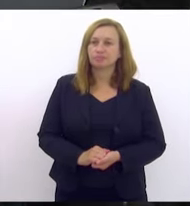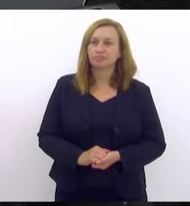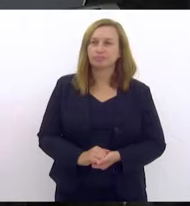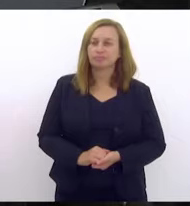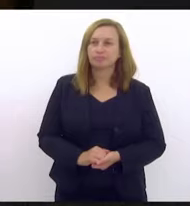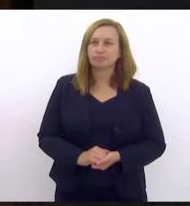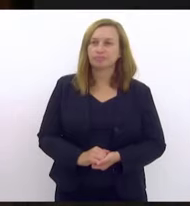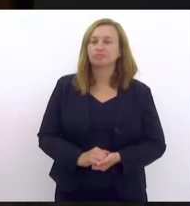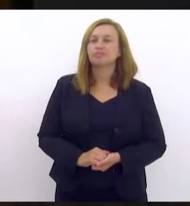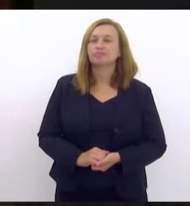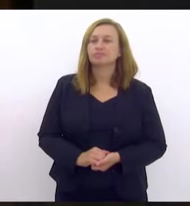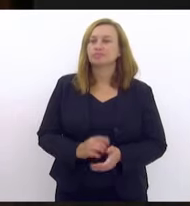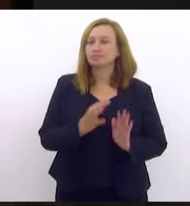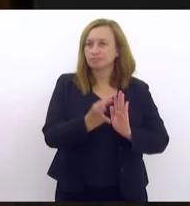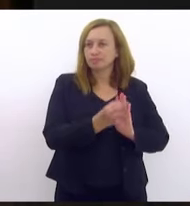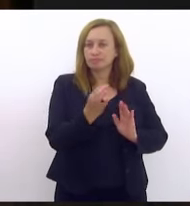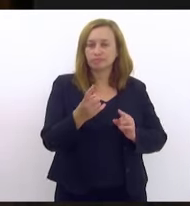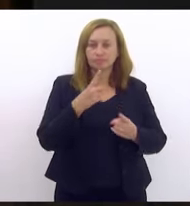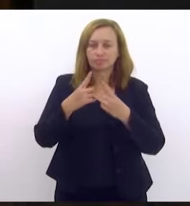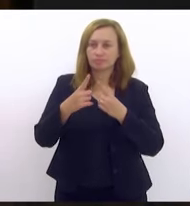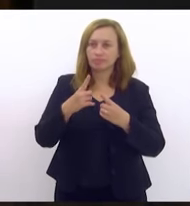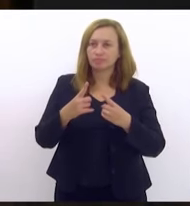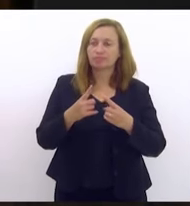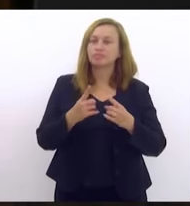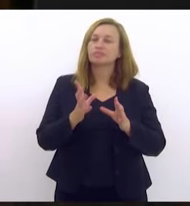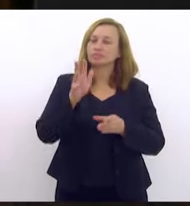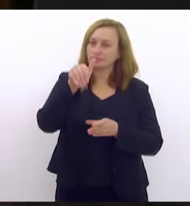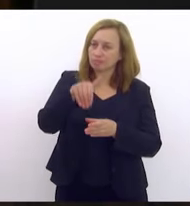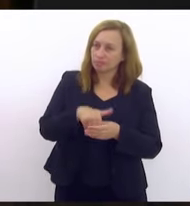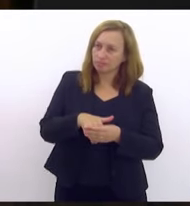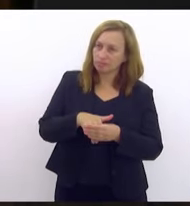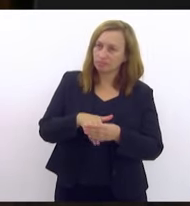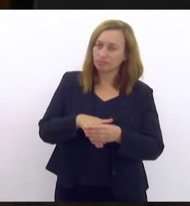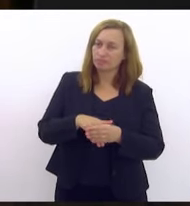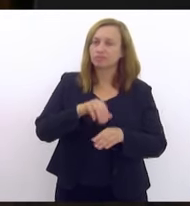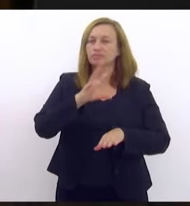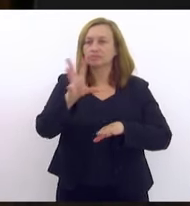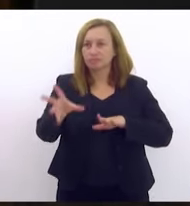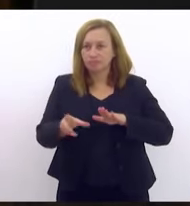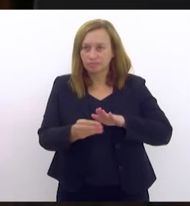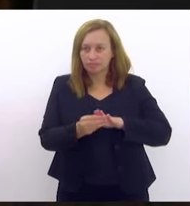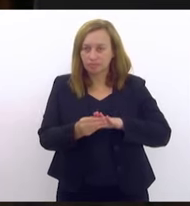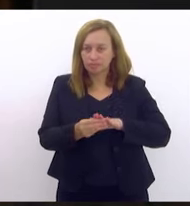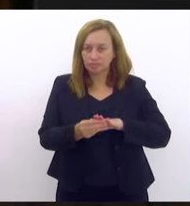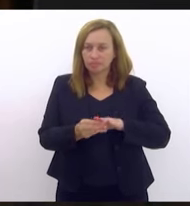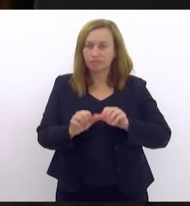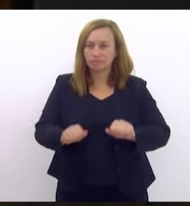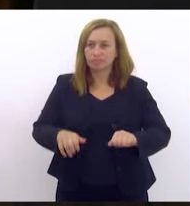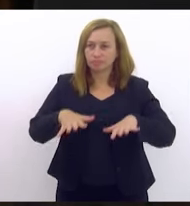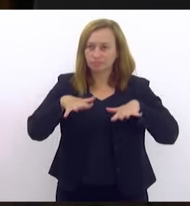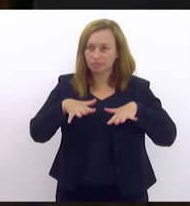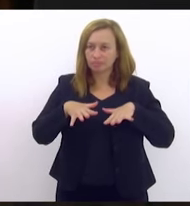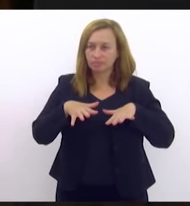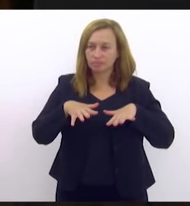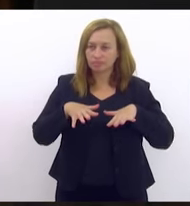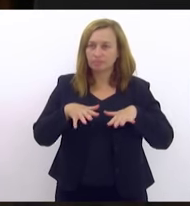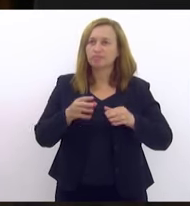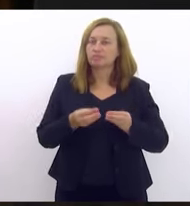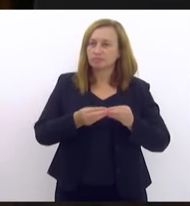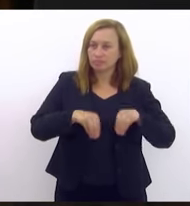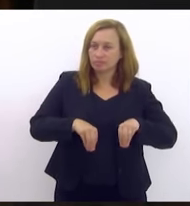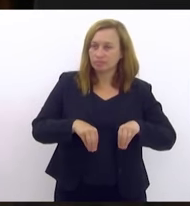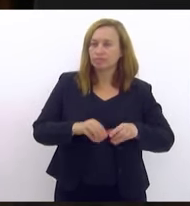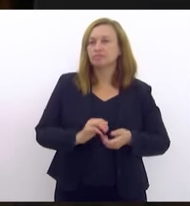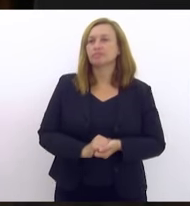Com os pareceres emitidos, em votação, as emendas de plenário que ficam